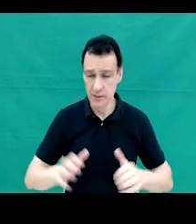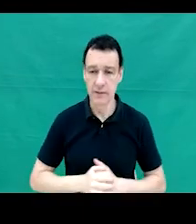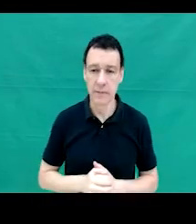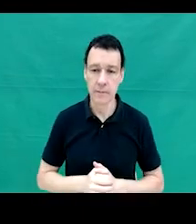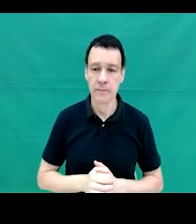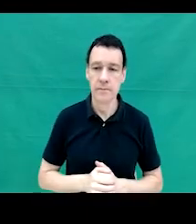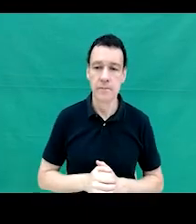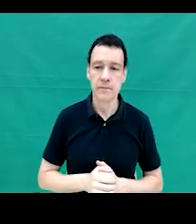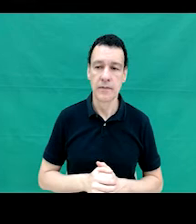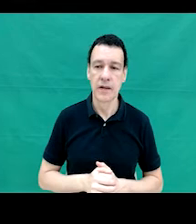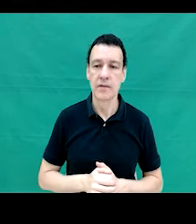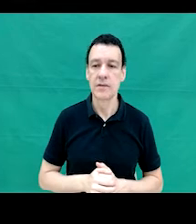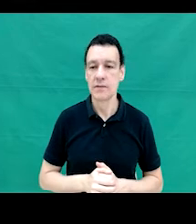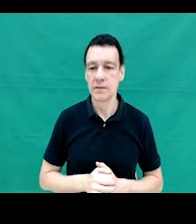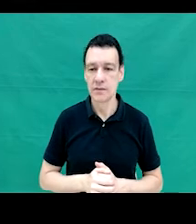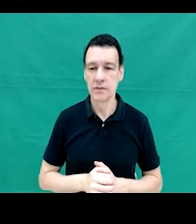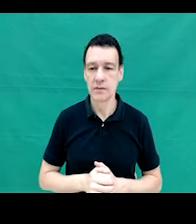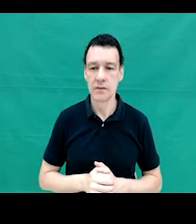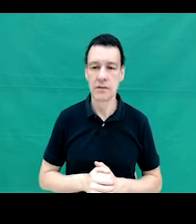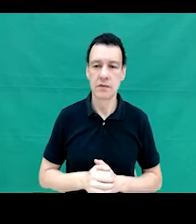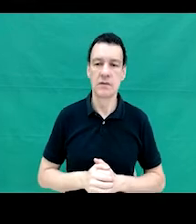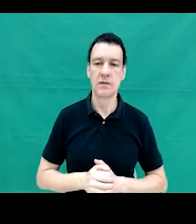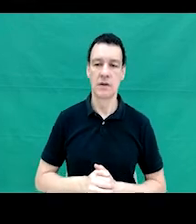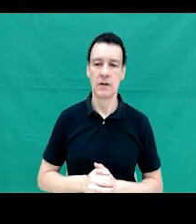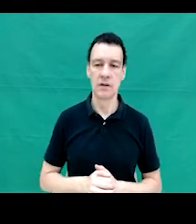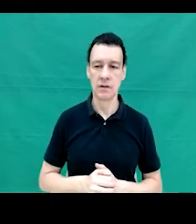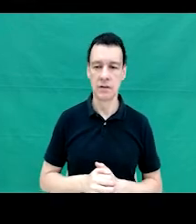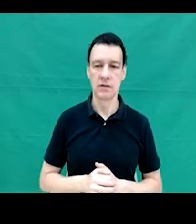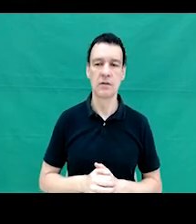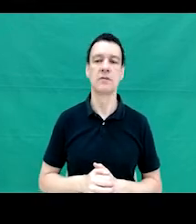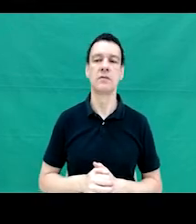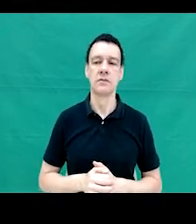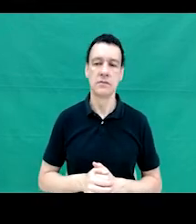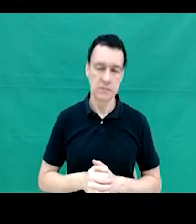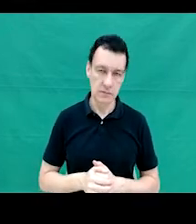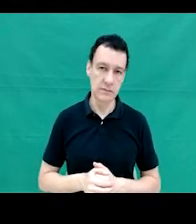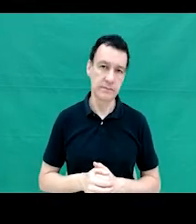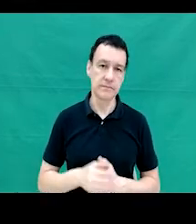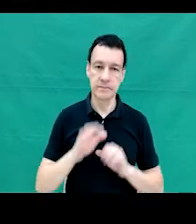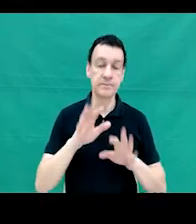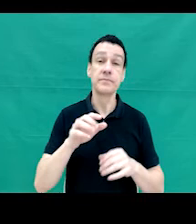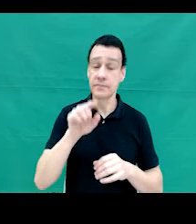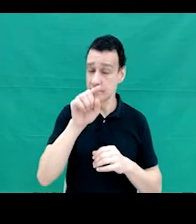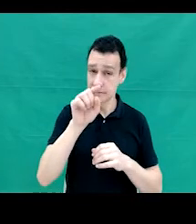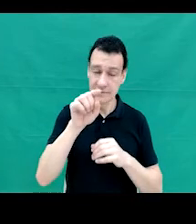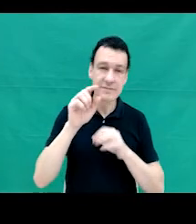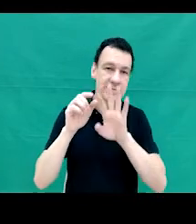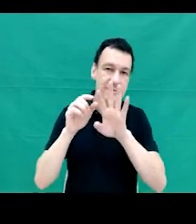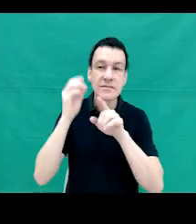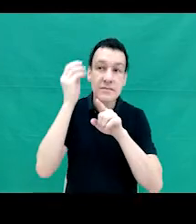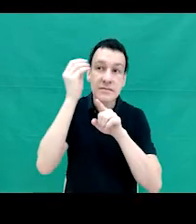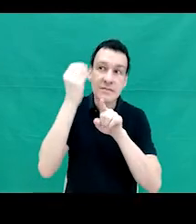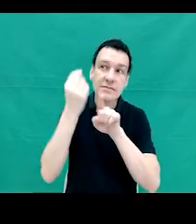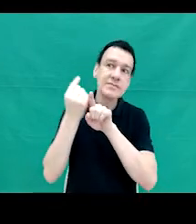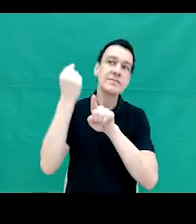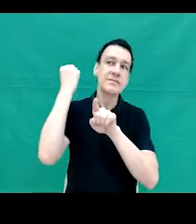Essas duas, na verdade, têm tudo a ver com essa heurística. Essa heurística fala bastante em você evitar